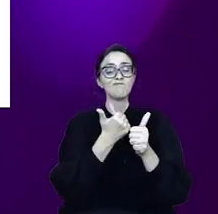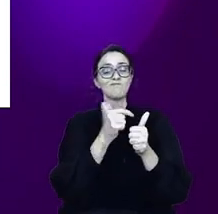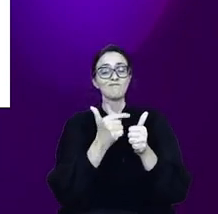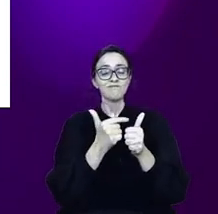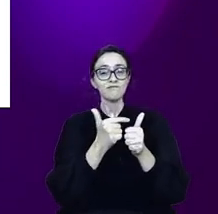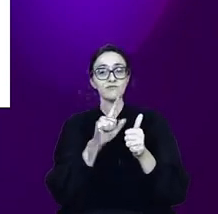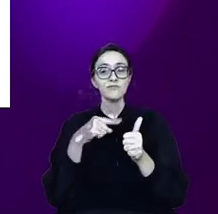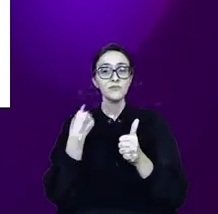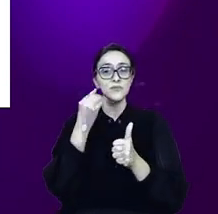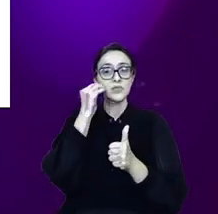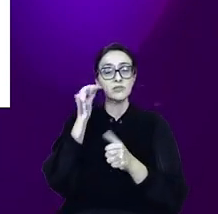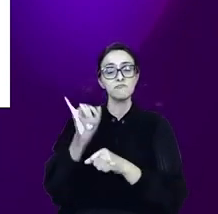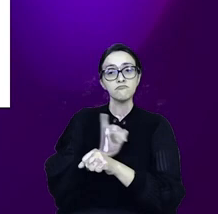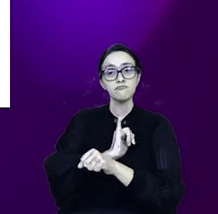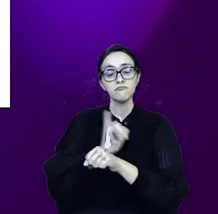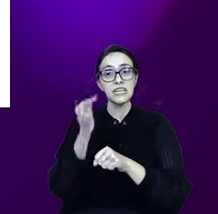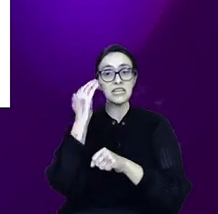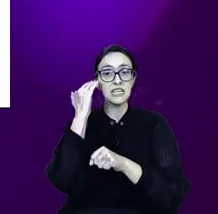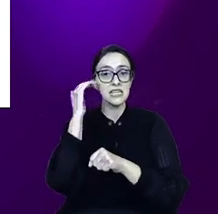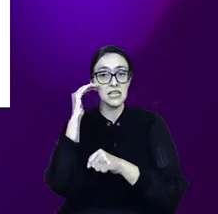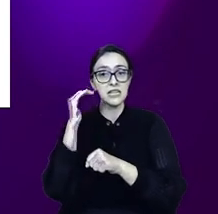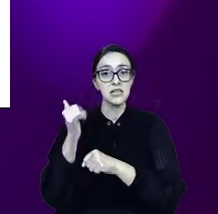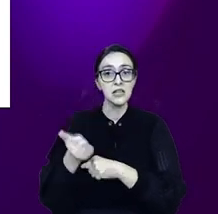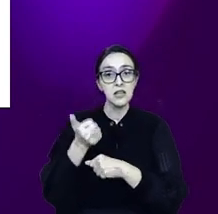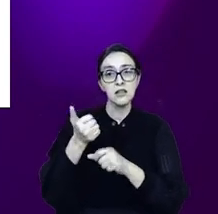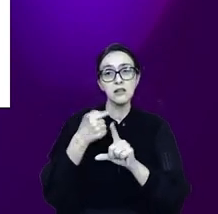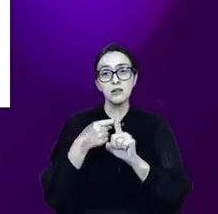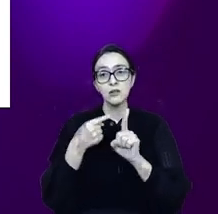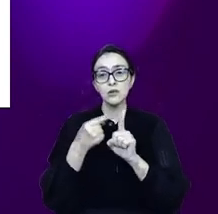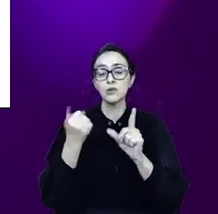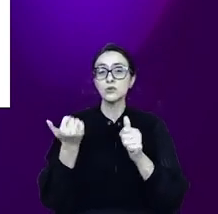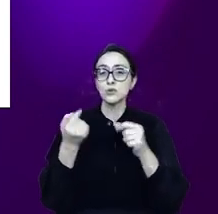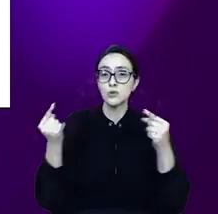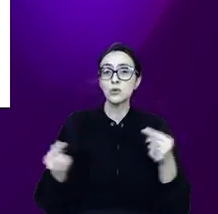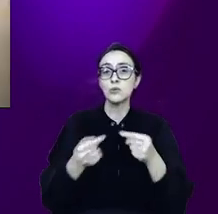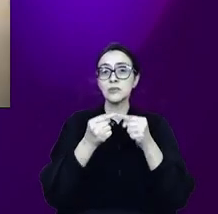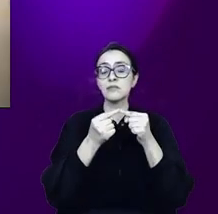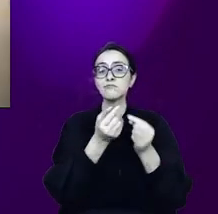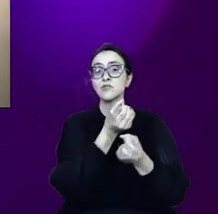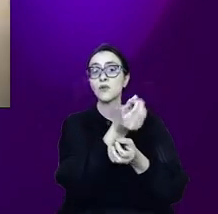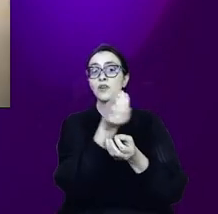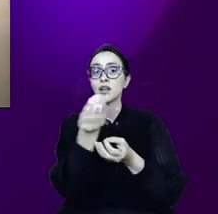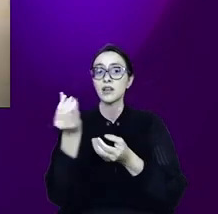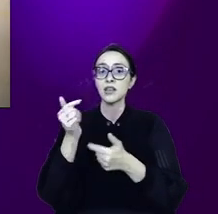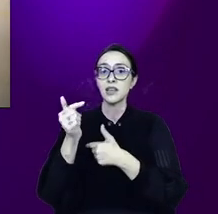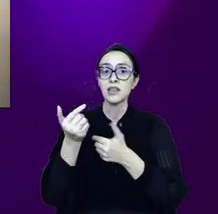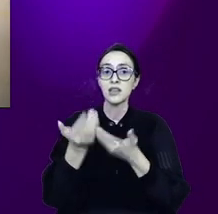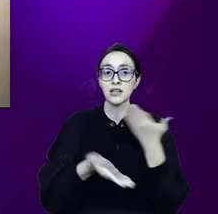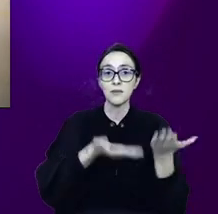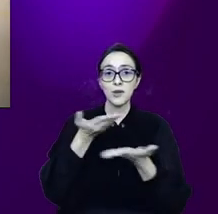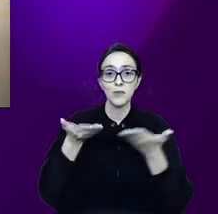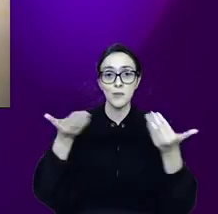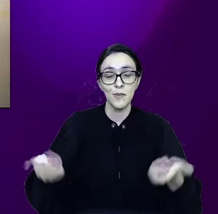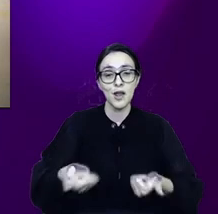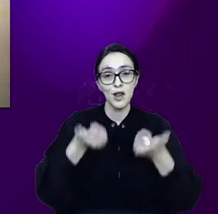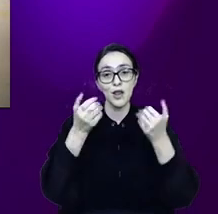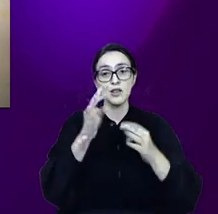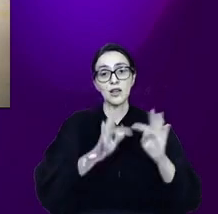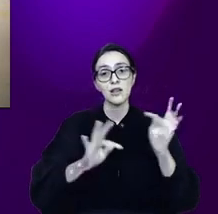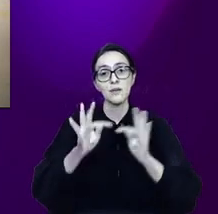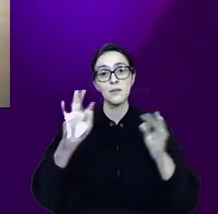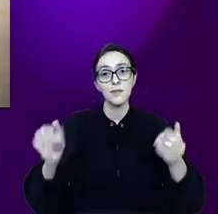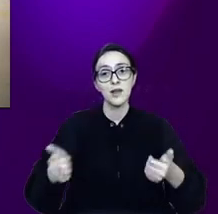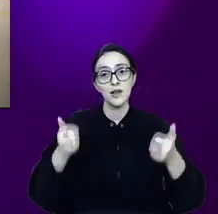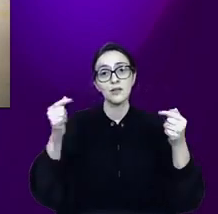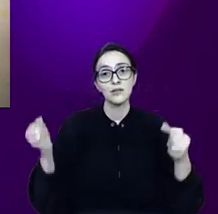tem que tentar entender qual que é a média para a gente oferecer o melhor tratamento para os nossos pacientes. E em termos de melhor tratamento, a